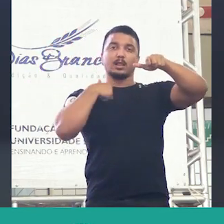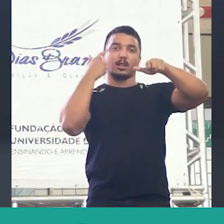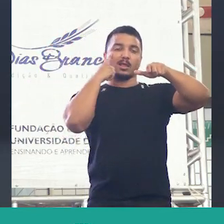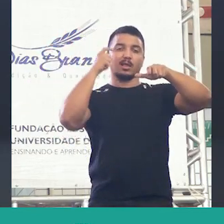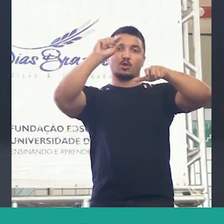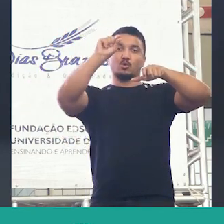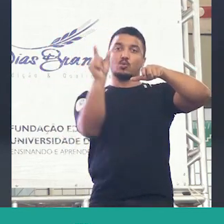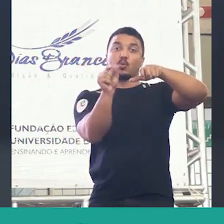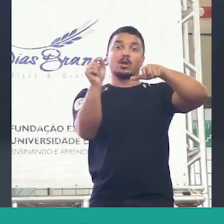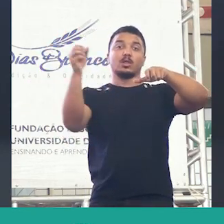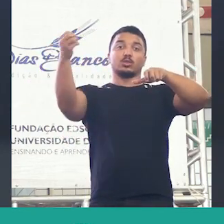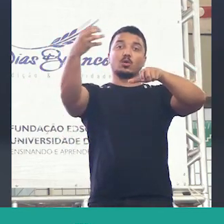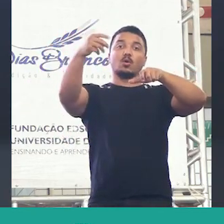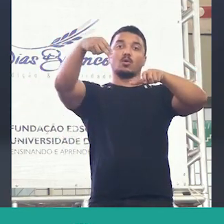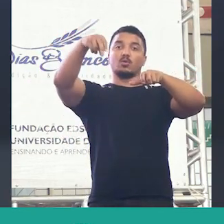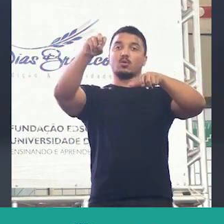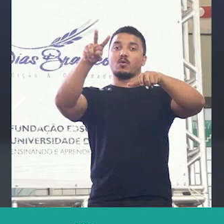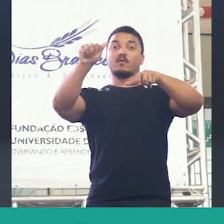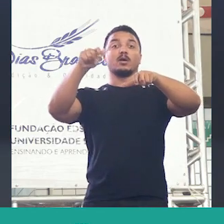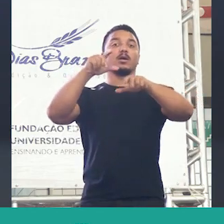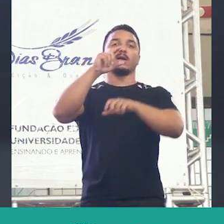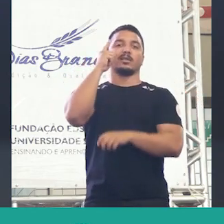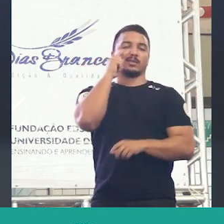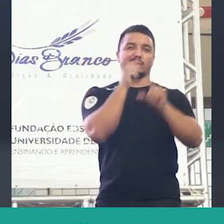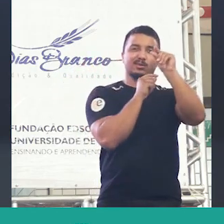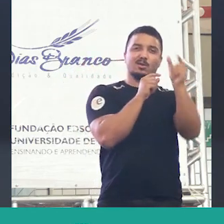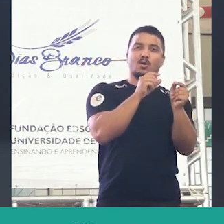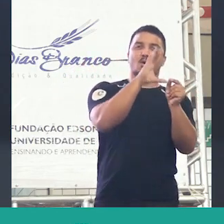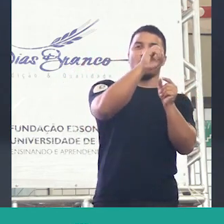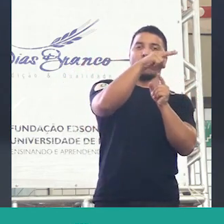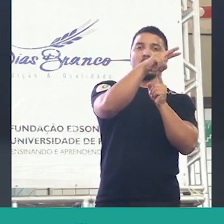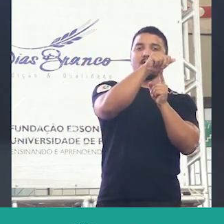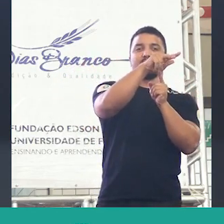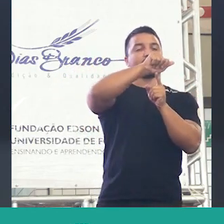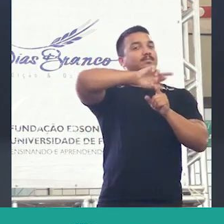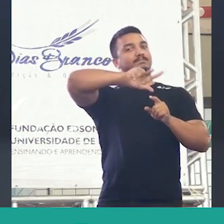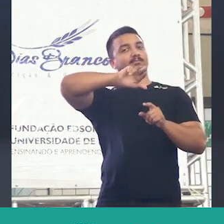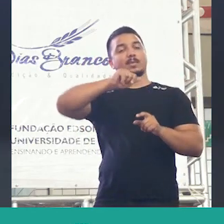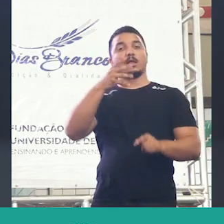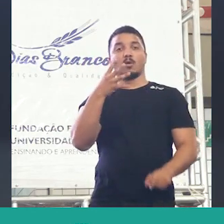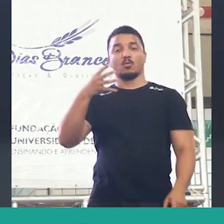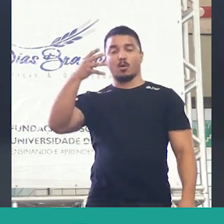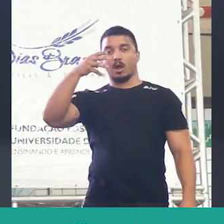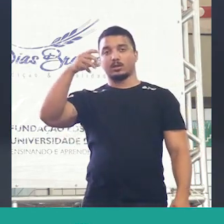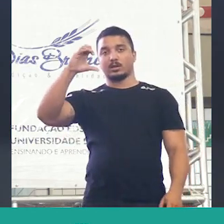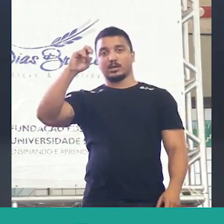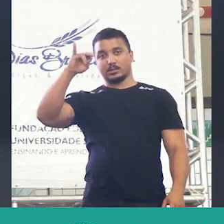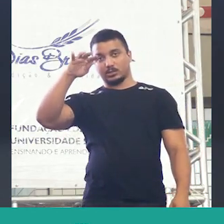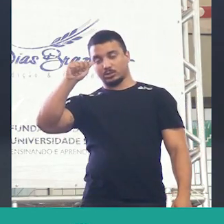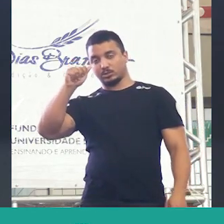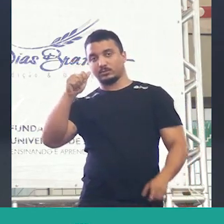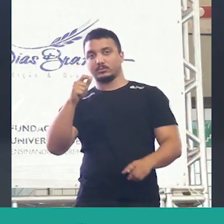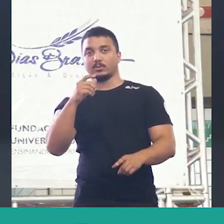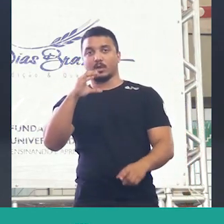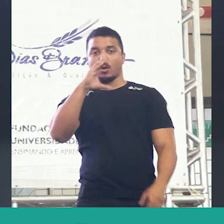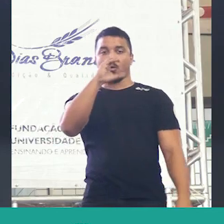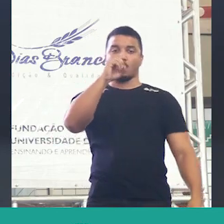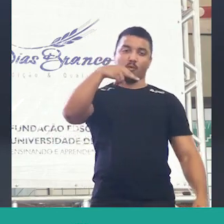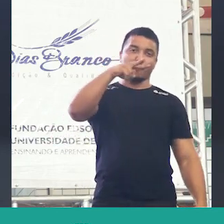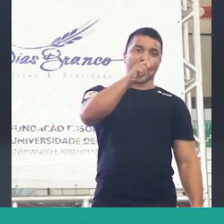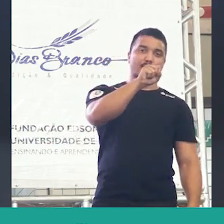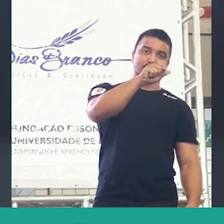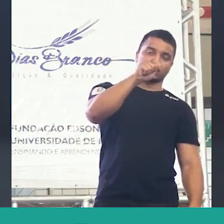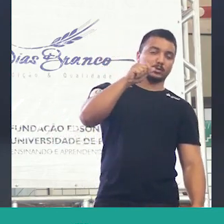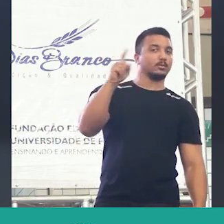lua nova. Não desenha essa crescente côncava. Desenha quarto crescente. Não desenha crescente